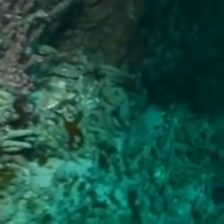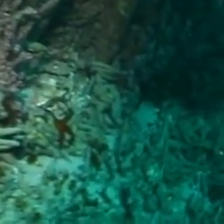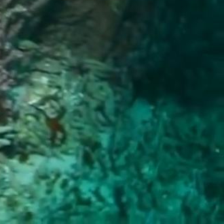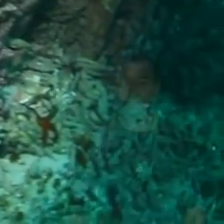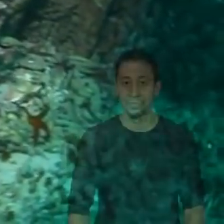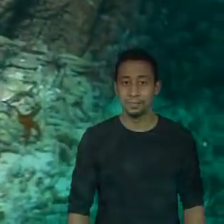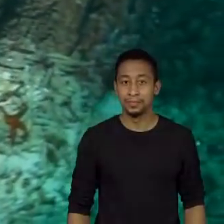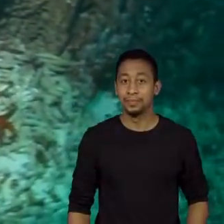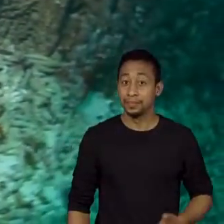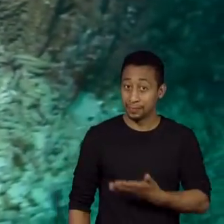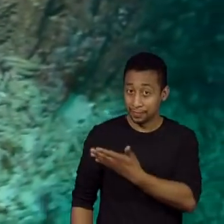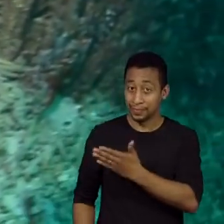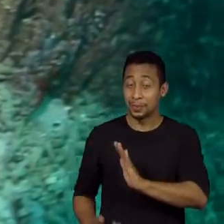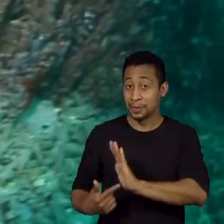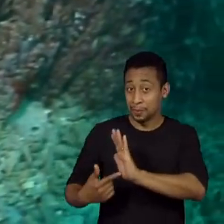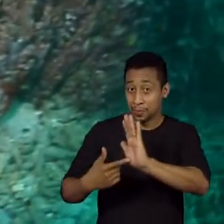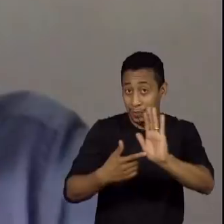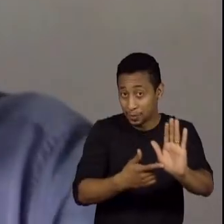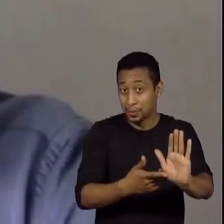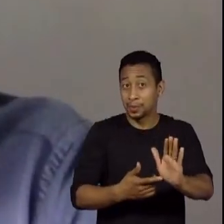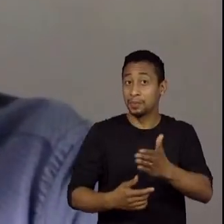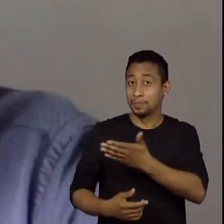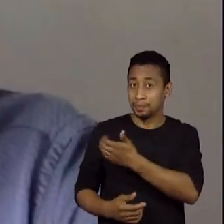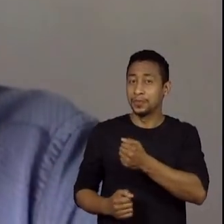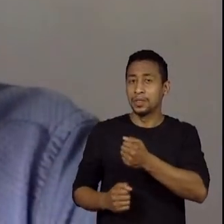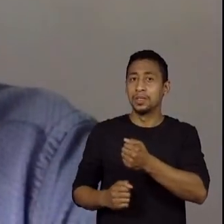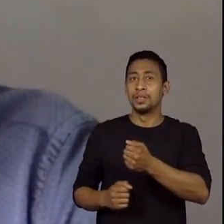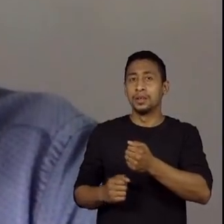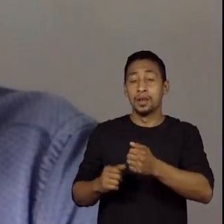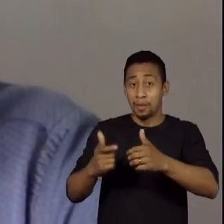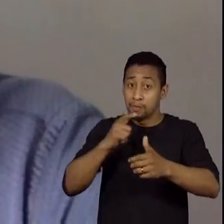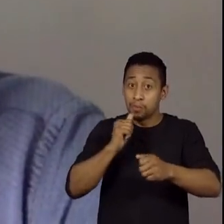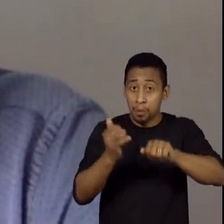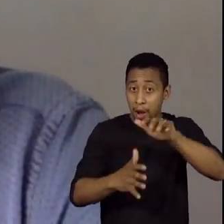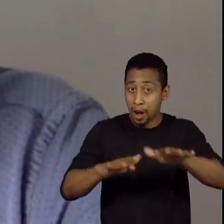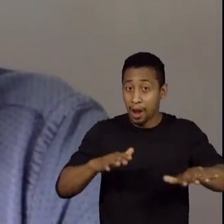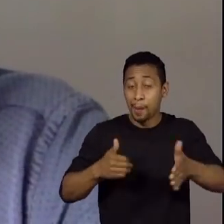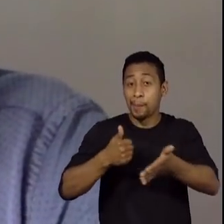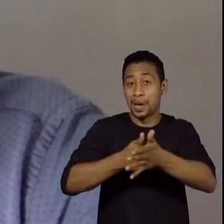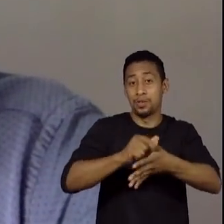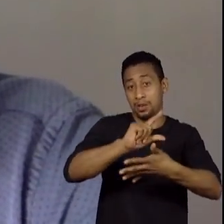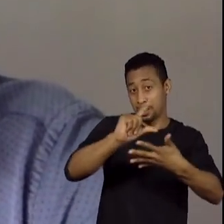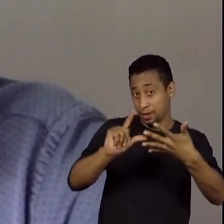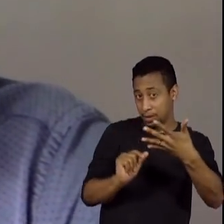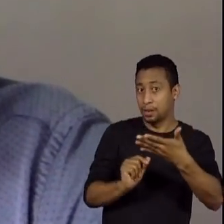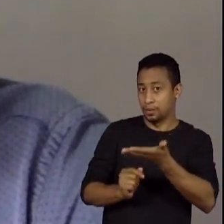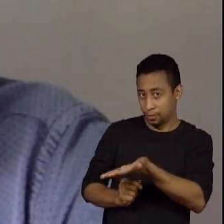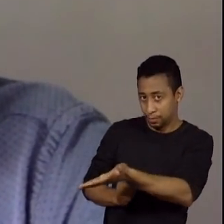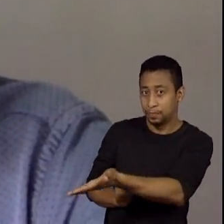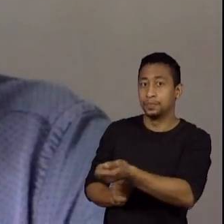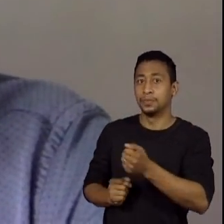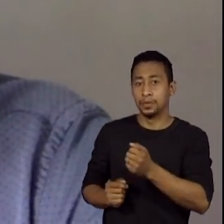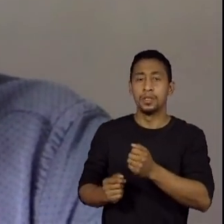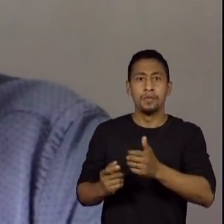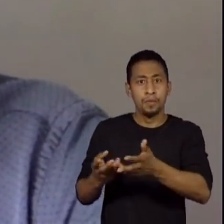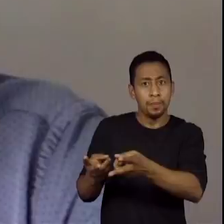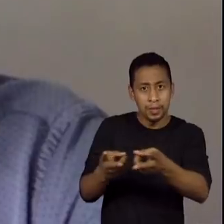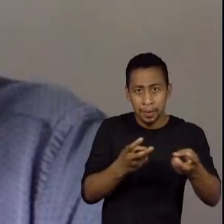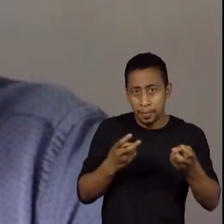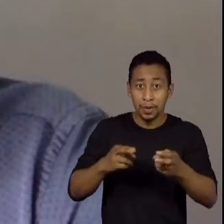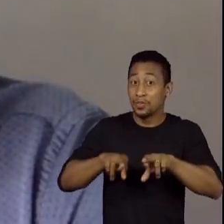Durante esse mergulho, que foi a surpresa, quando a gente percebeu ali uma estrutura, no fundo, bem diferente daquilo que